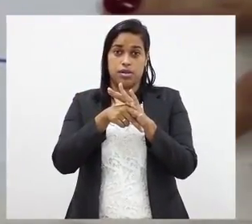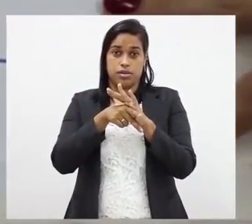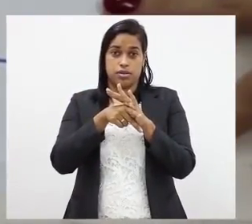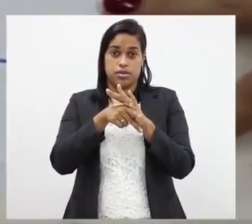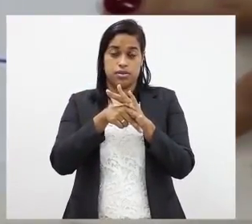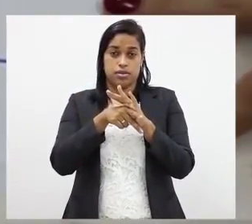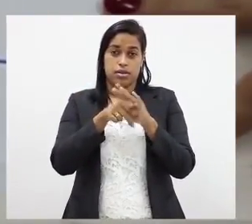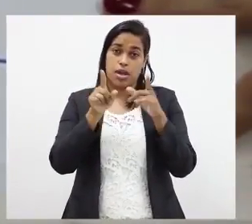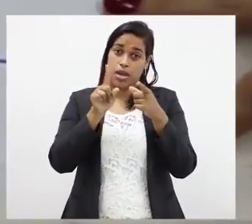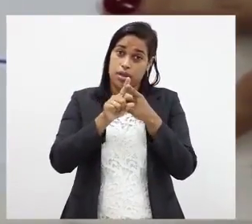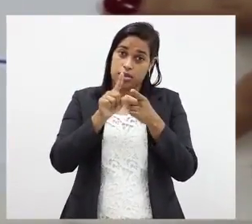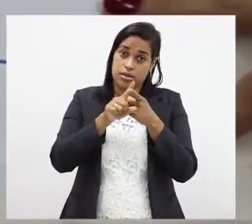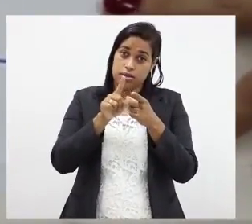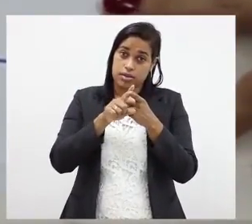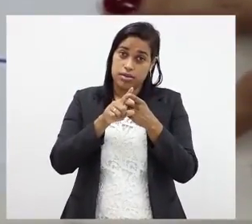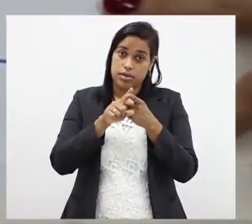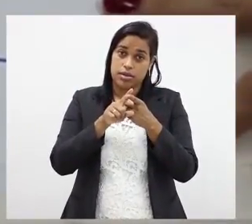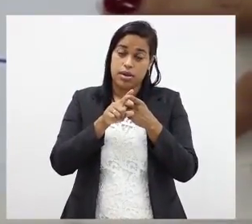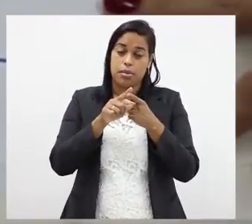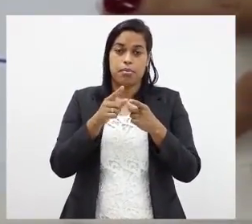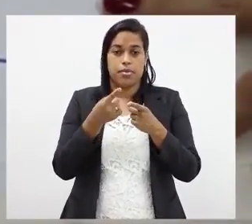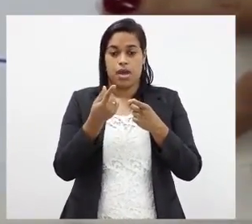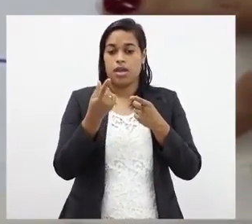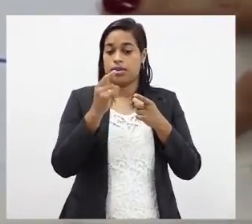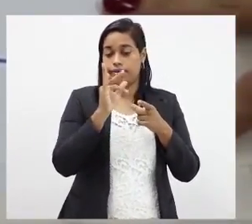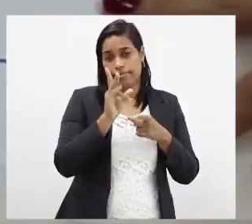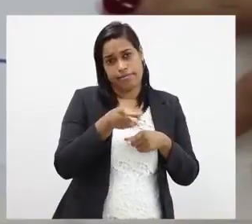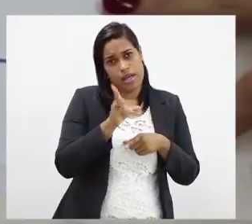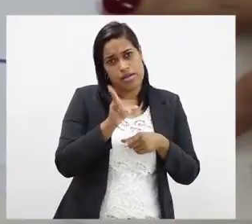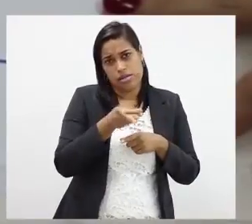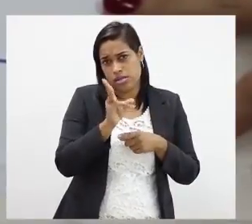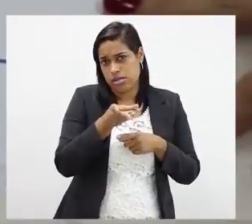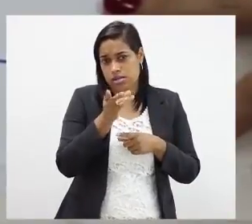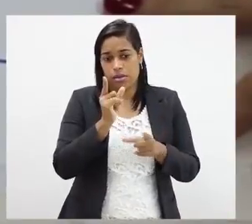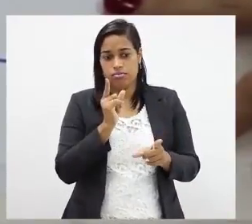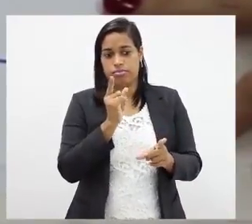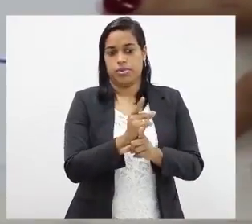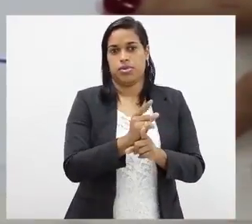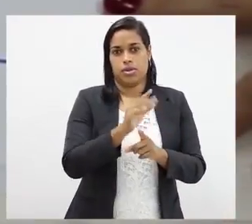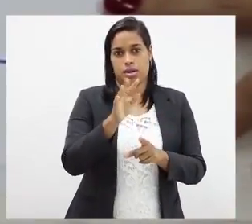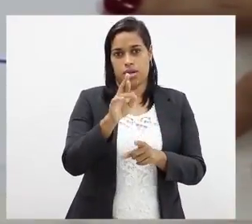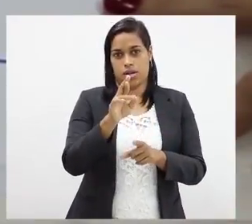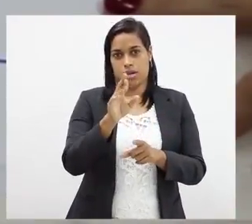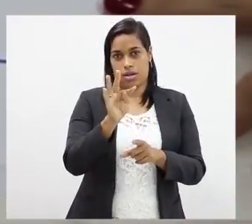As projetantes atingem o plano de projeção obliquamente, aqui eu coloquei um ângulo θ.